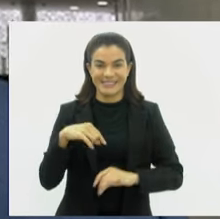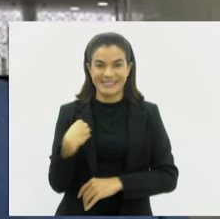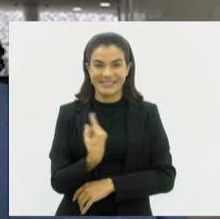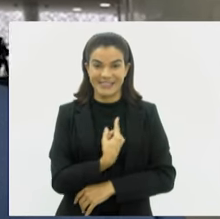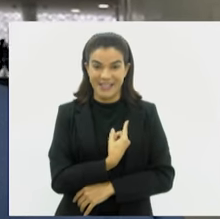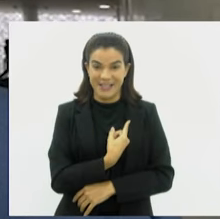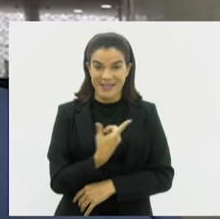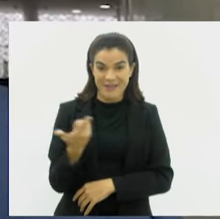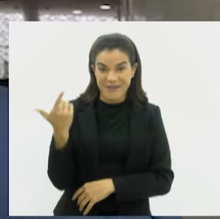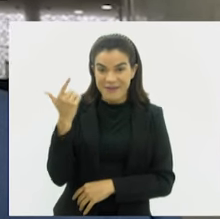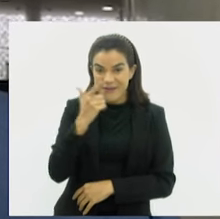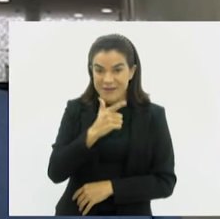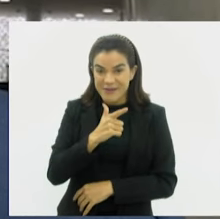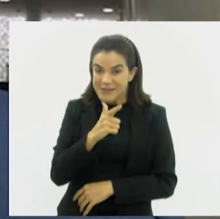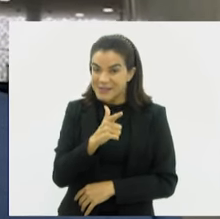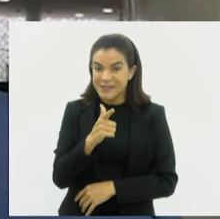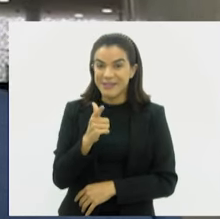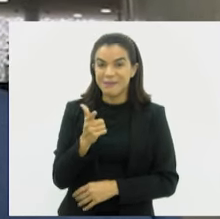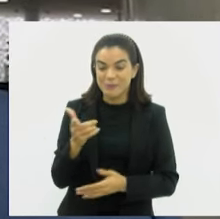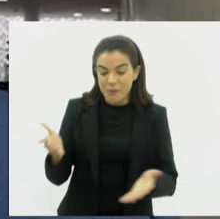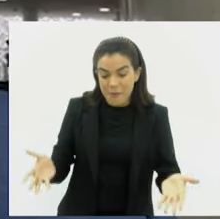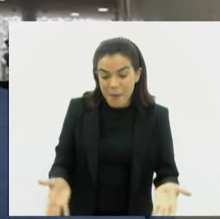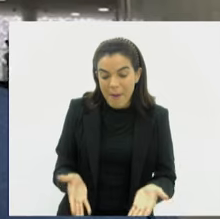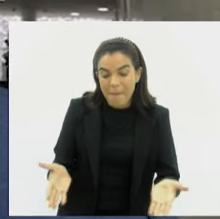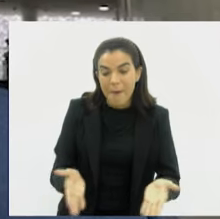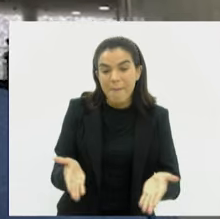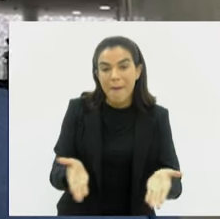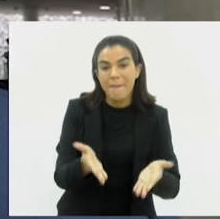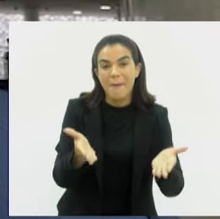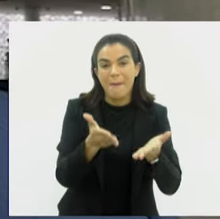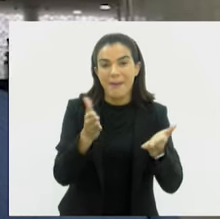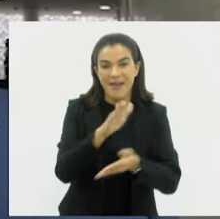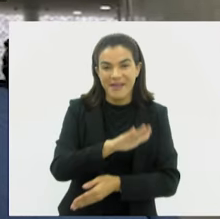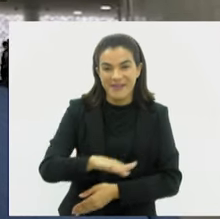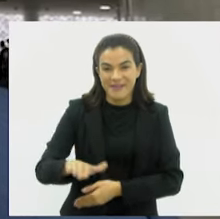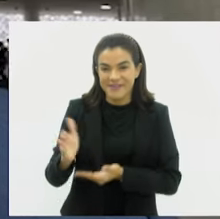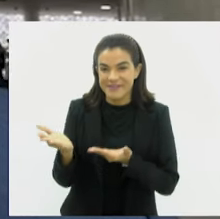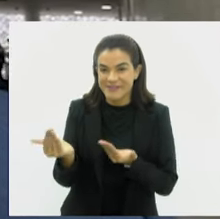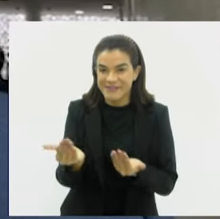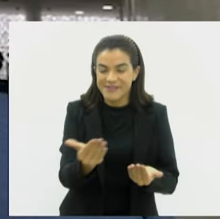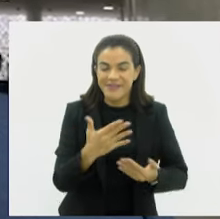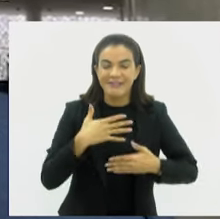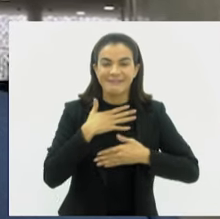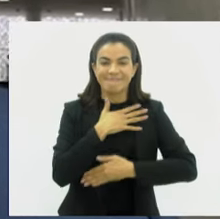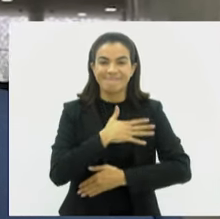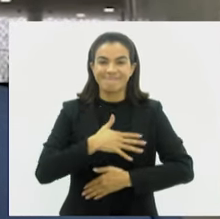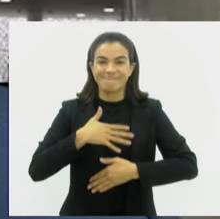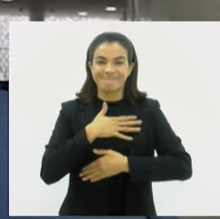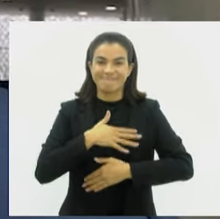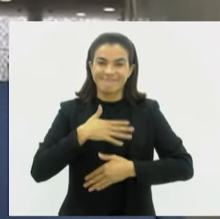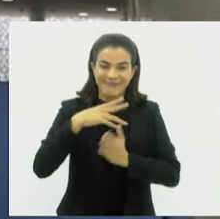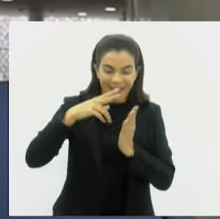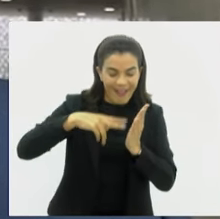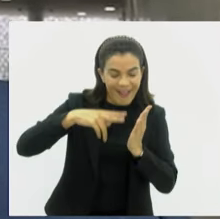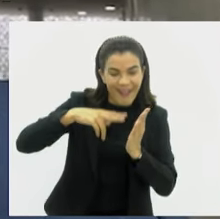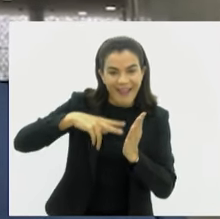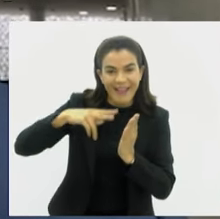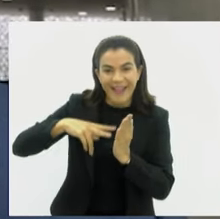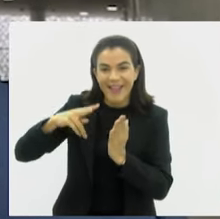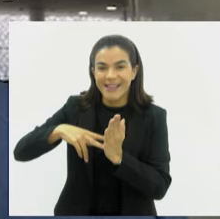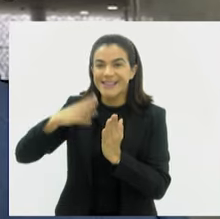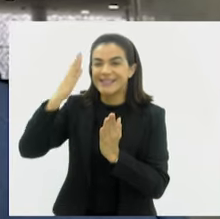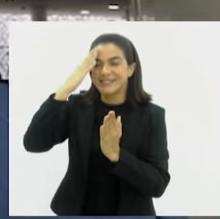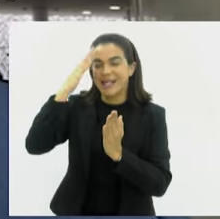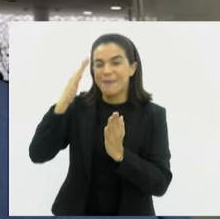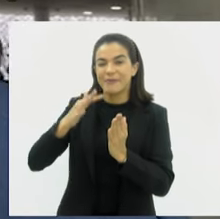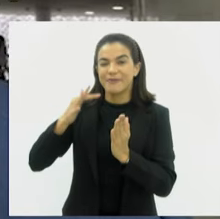nós conseguimos semear no público infanto-juvenil o prazer da leitura, nós sabemos que vamos ter um